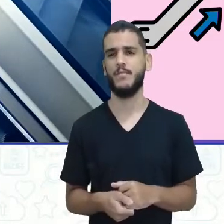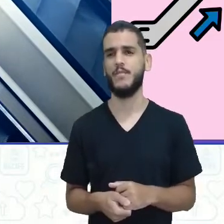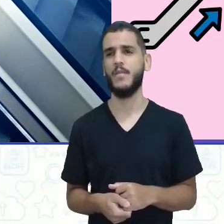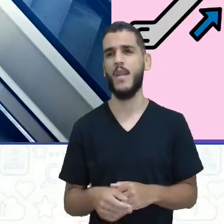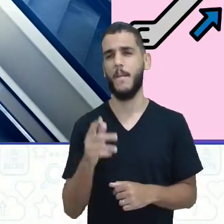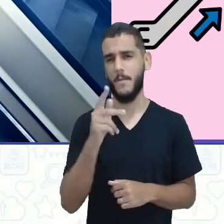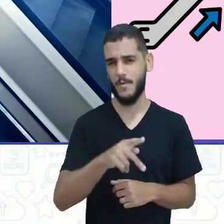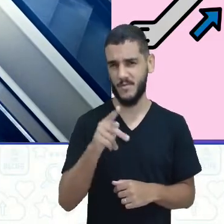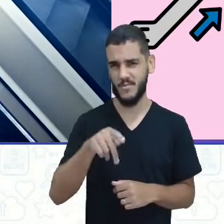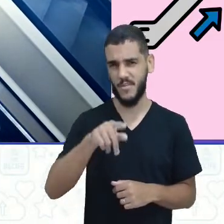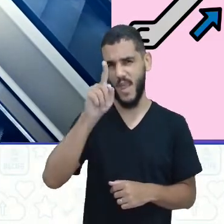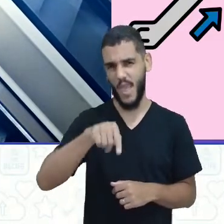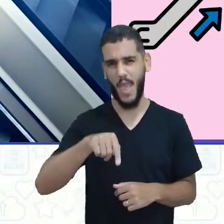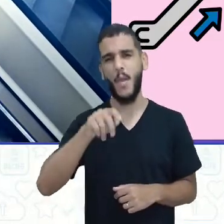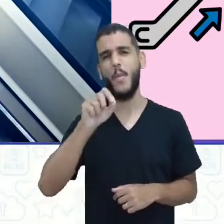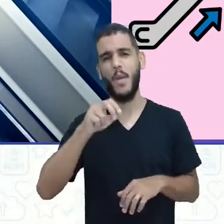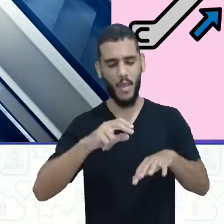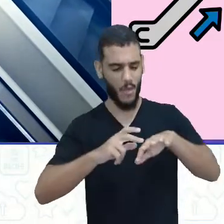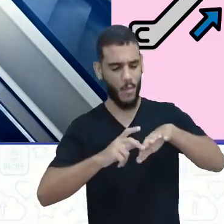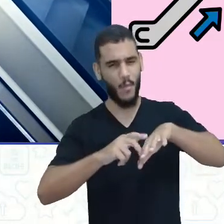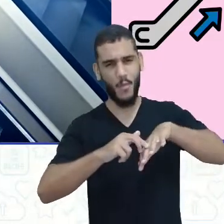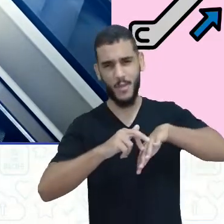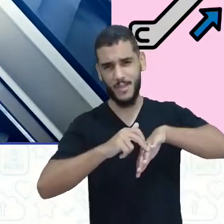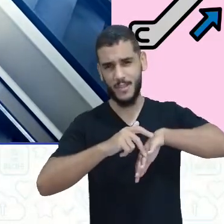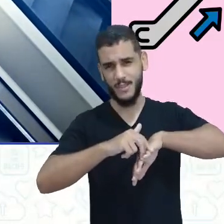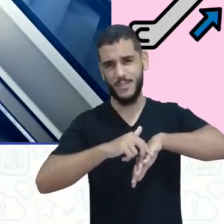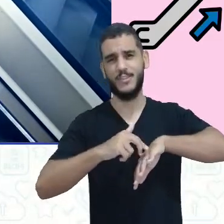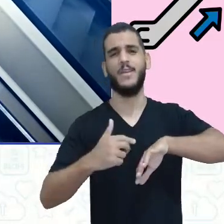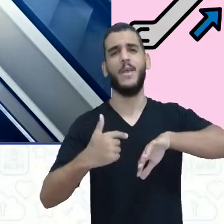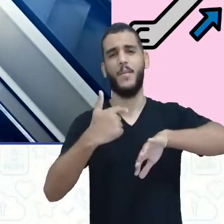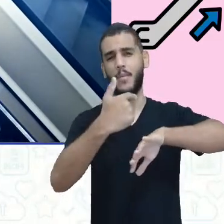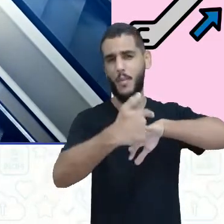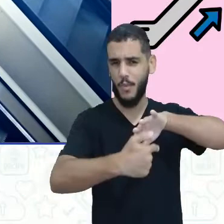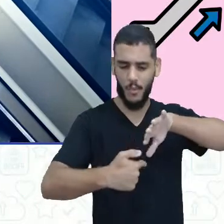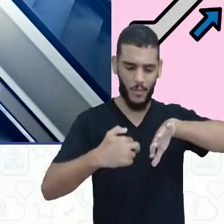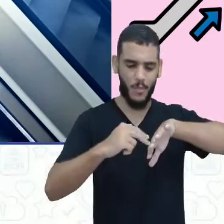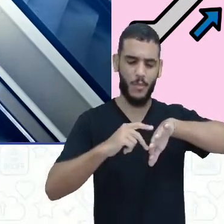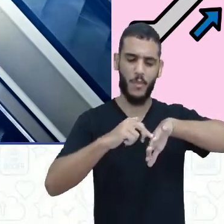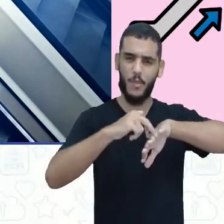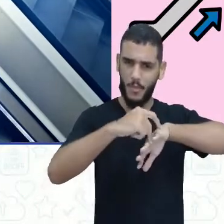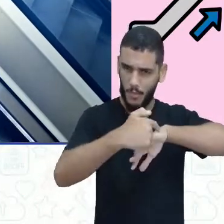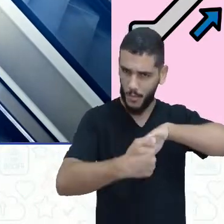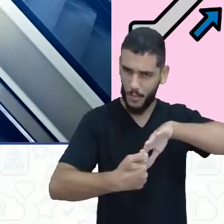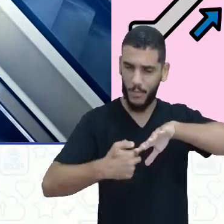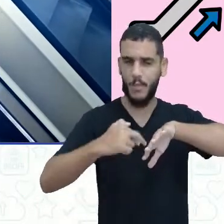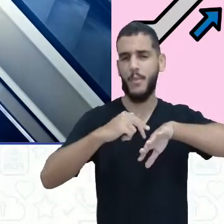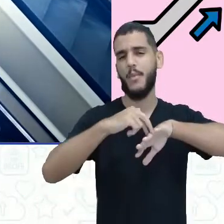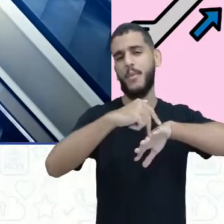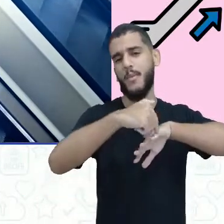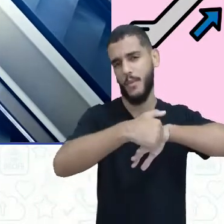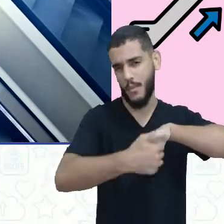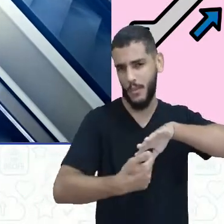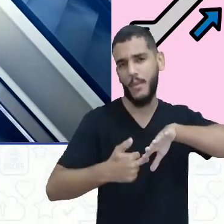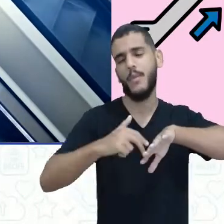é uma escada rolante? É. Por quê? Porque nós trabalhamos na semana